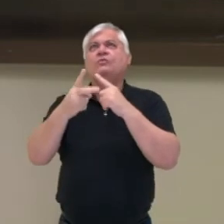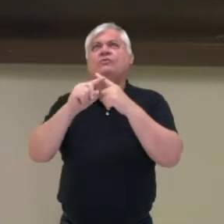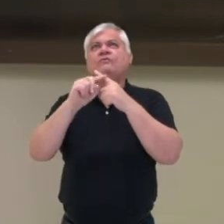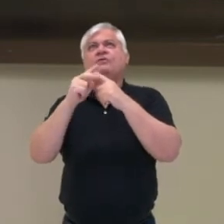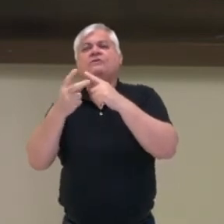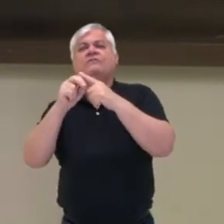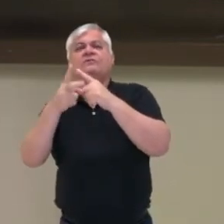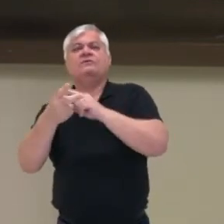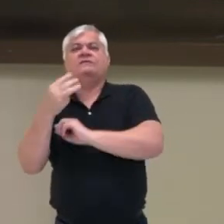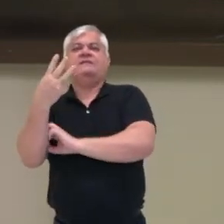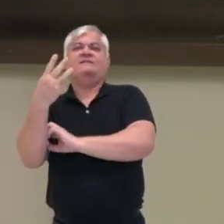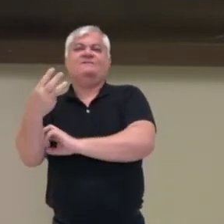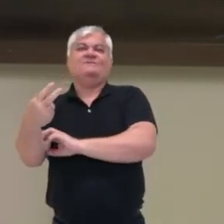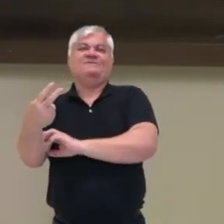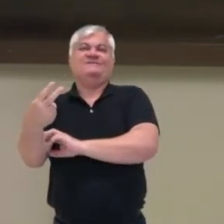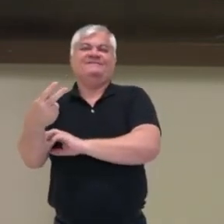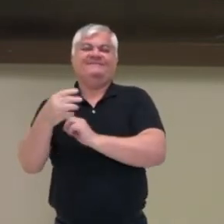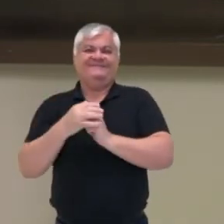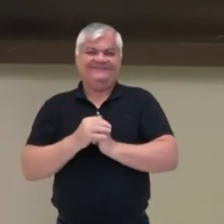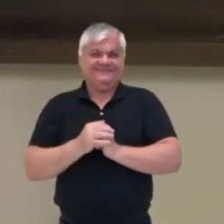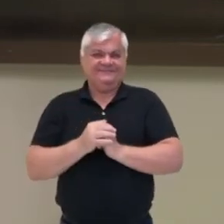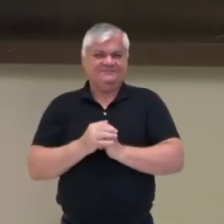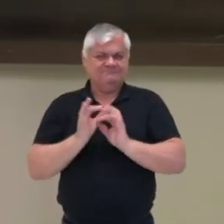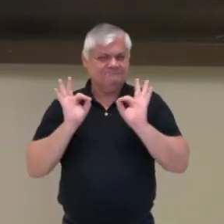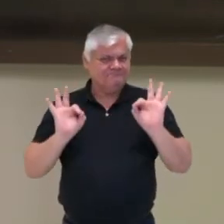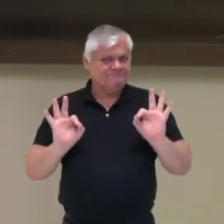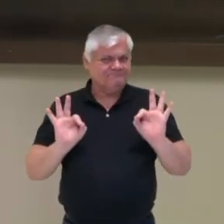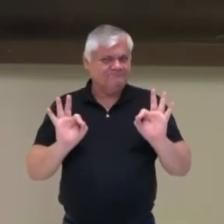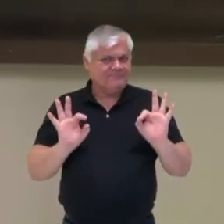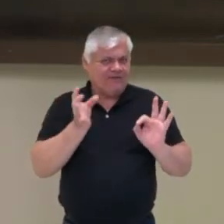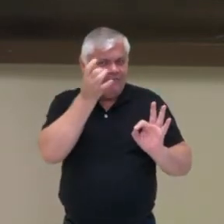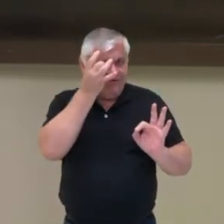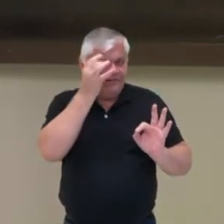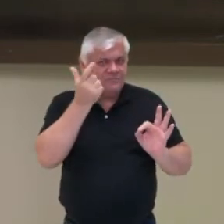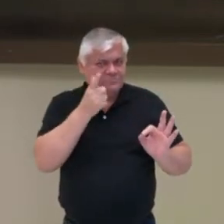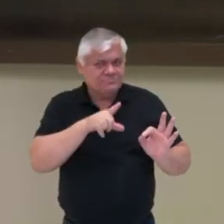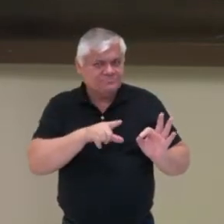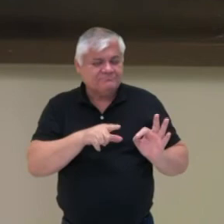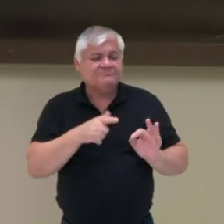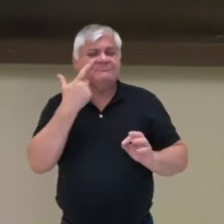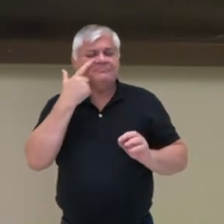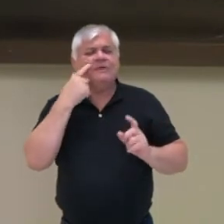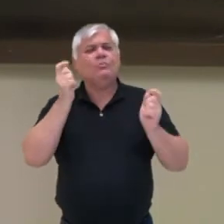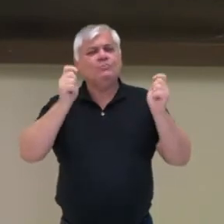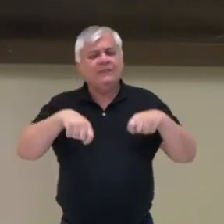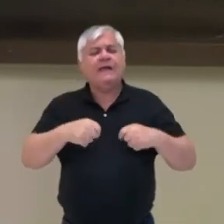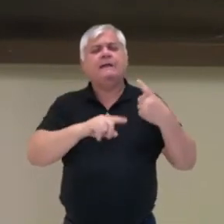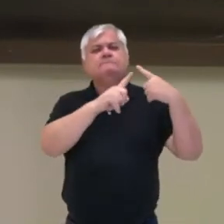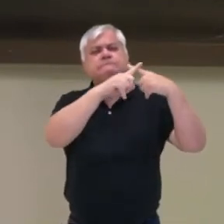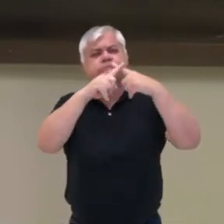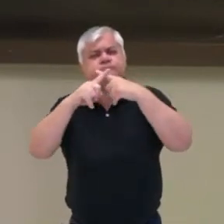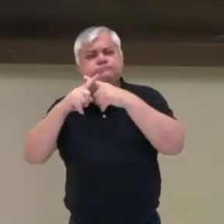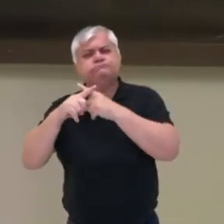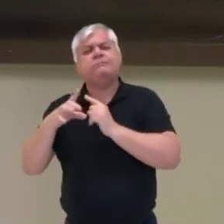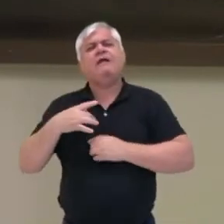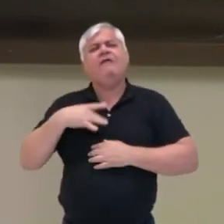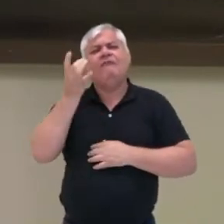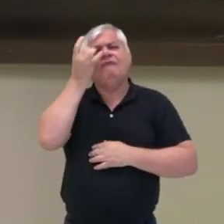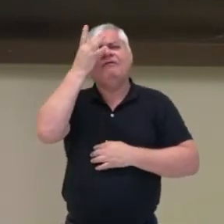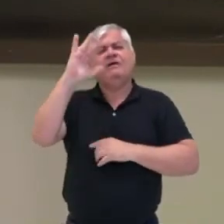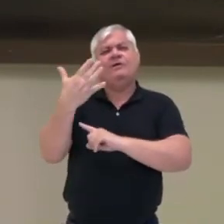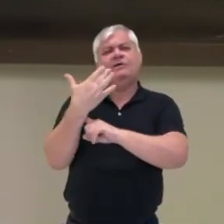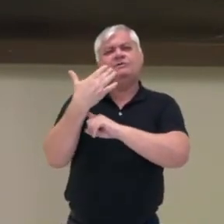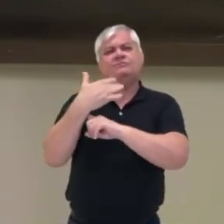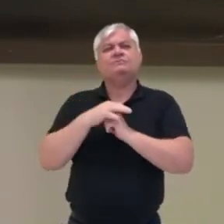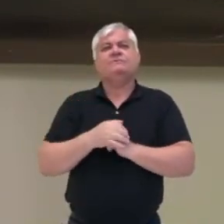2, 32. Fácil, né? Quando a gente conhece as propriedades, fica muito mais fácil. E